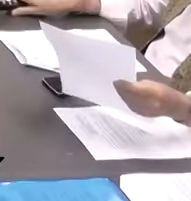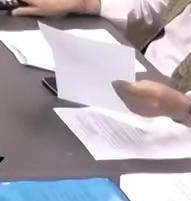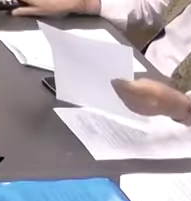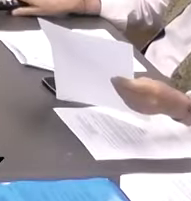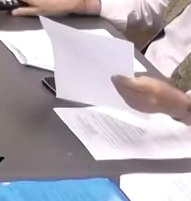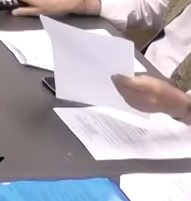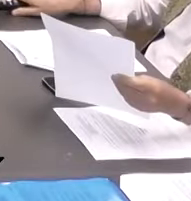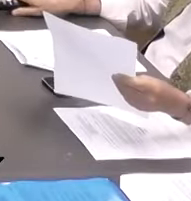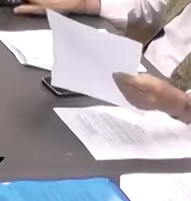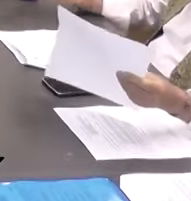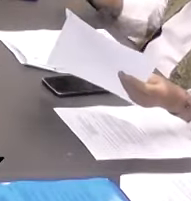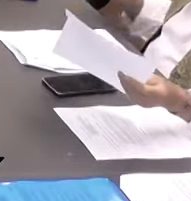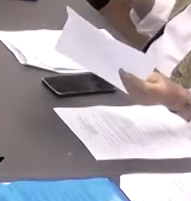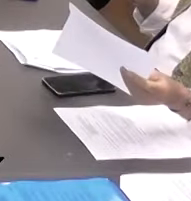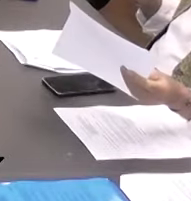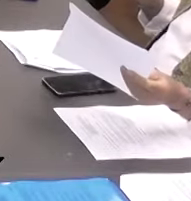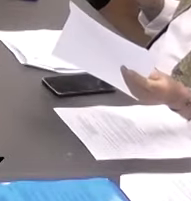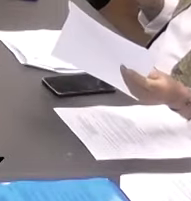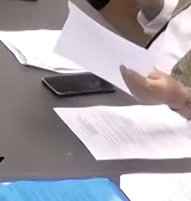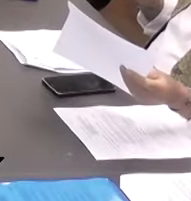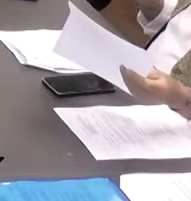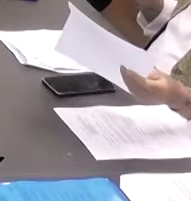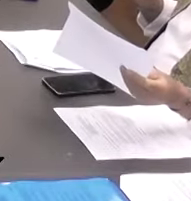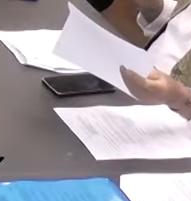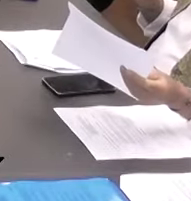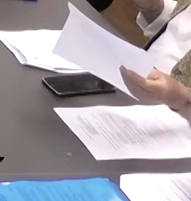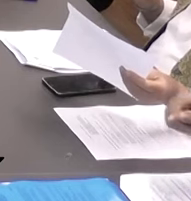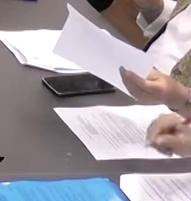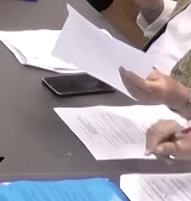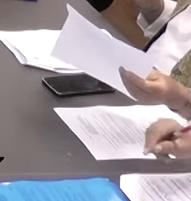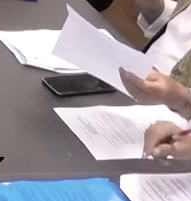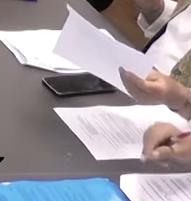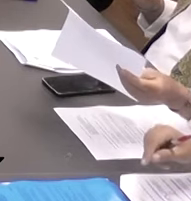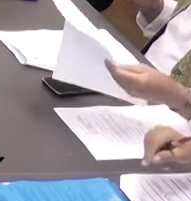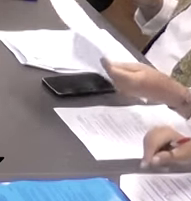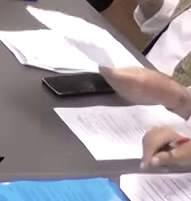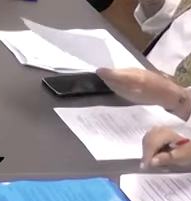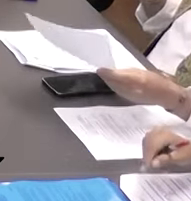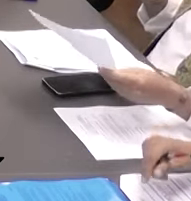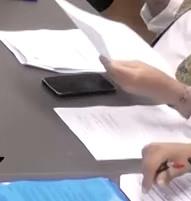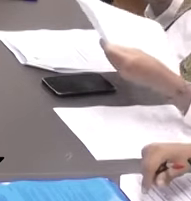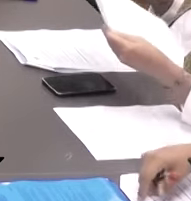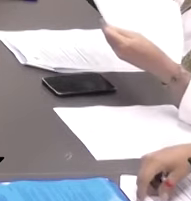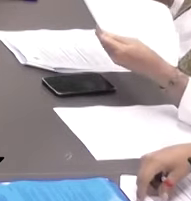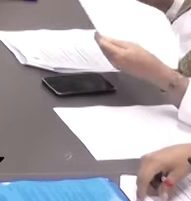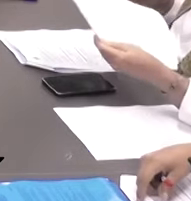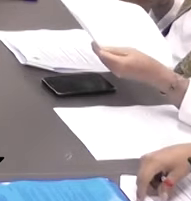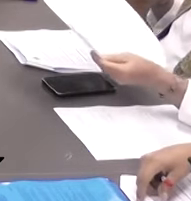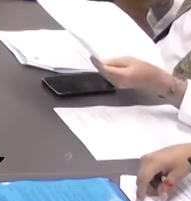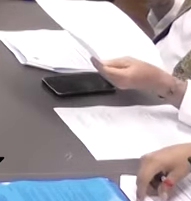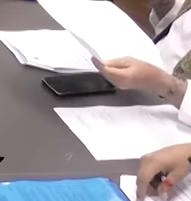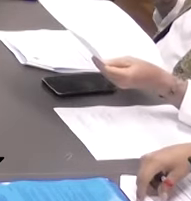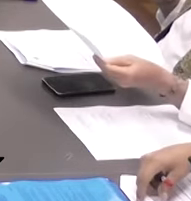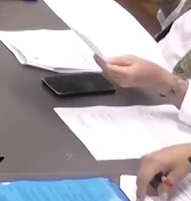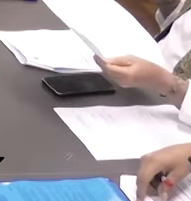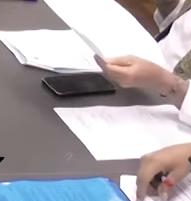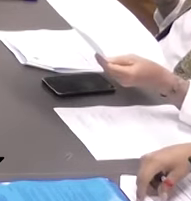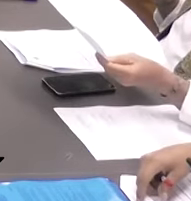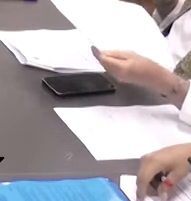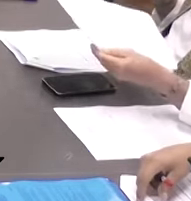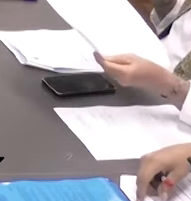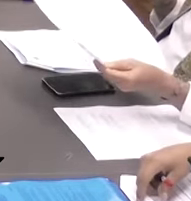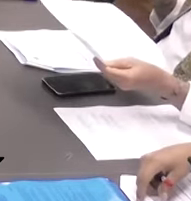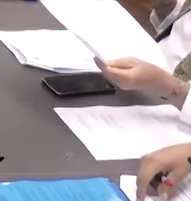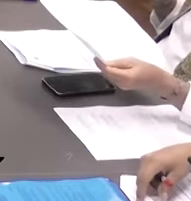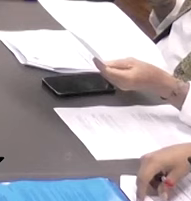proibido alterar a lei do MEC. A gente ia até fazer uma reunião aqui da CCJ. Pelo amor de Deus. Para baixar a jurisprudência. Hoje já é a terceira alterada